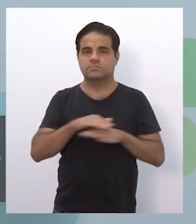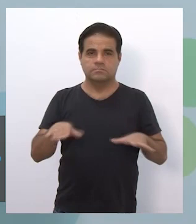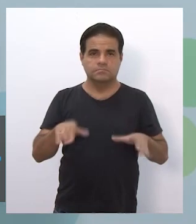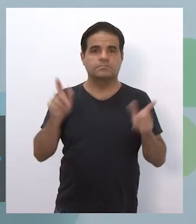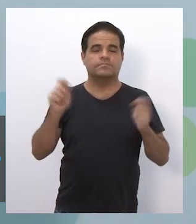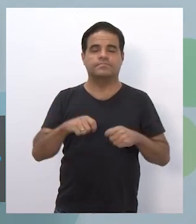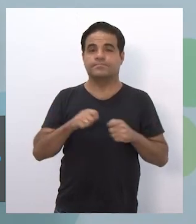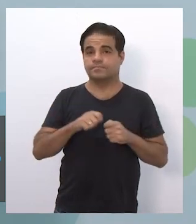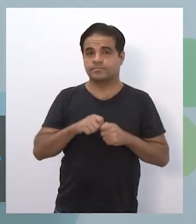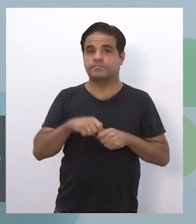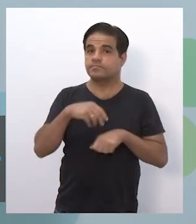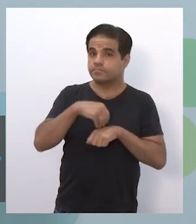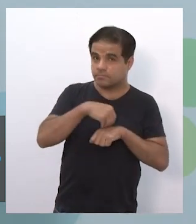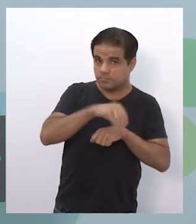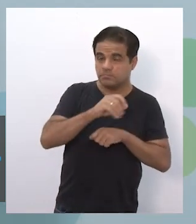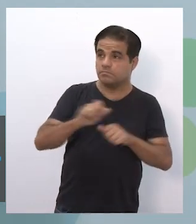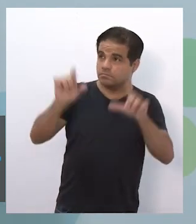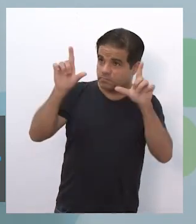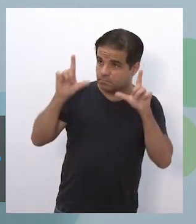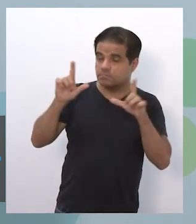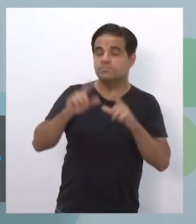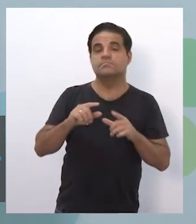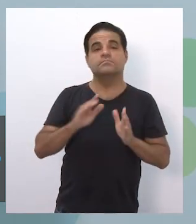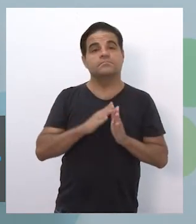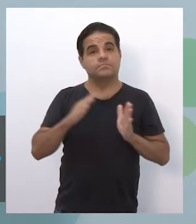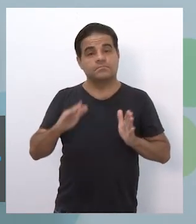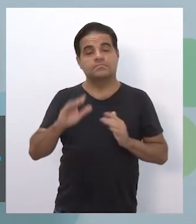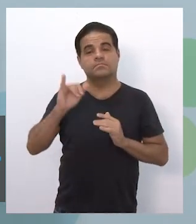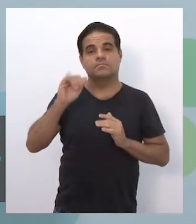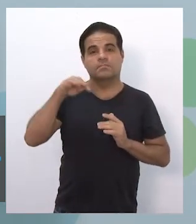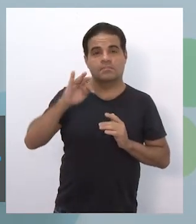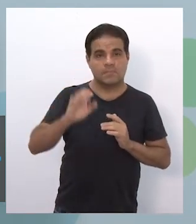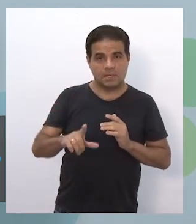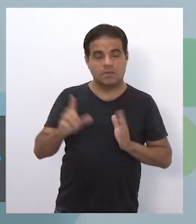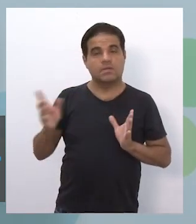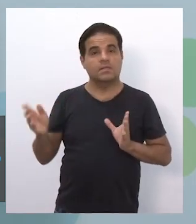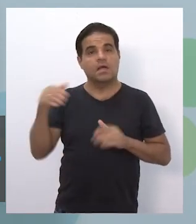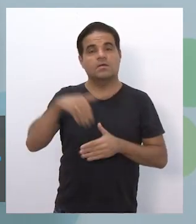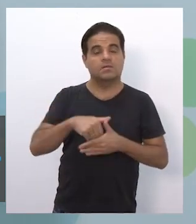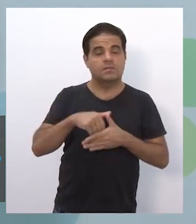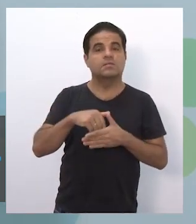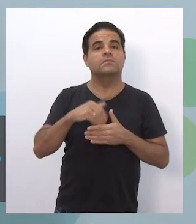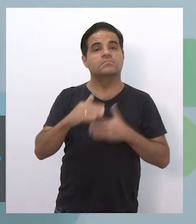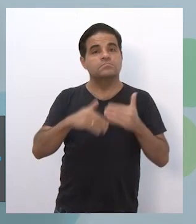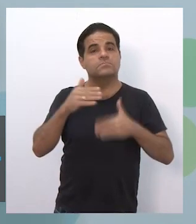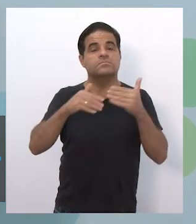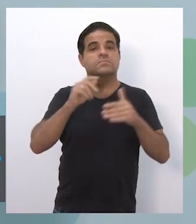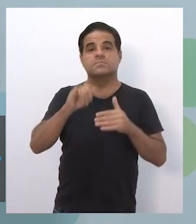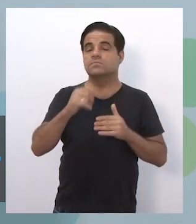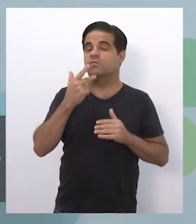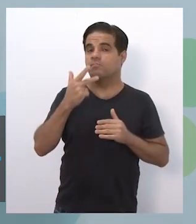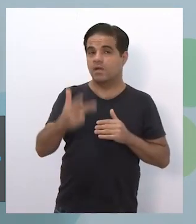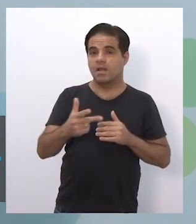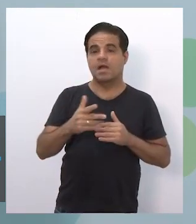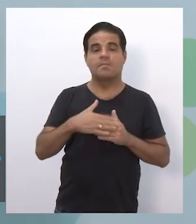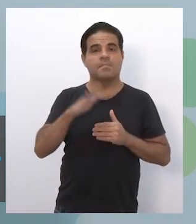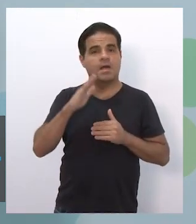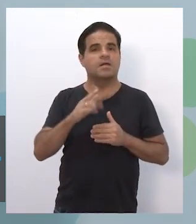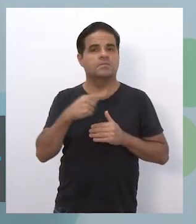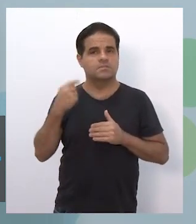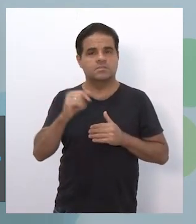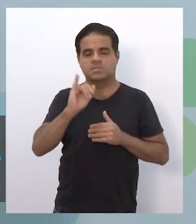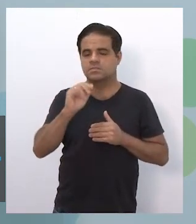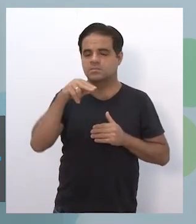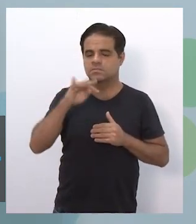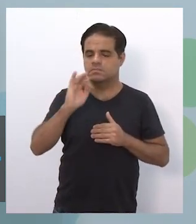poder emitir essa imagem. Então, a linha da Intel ela já está acoplada dentro do processador. Por isso que a gente fala, é mais popular o Intel,